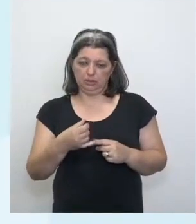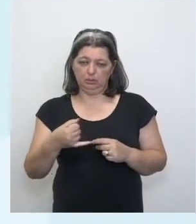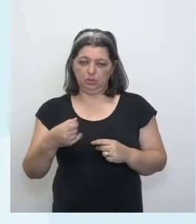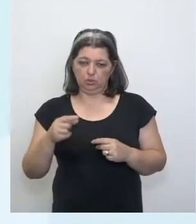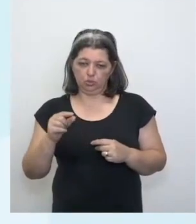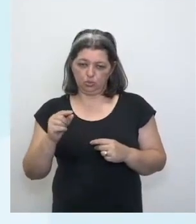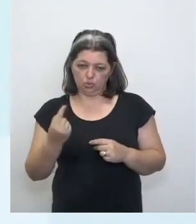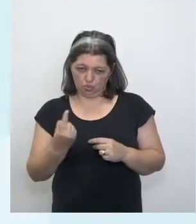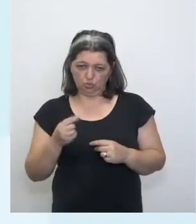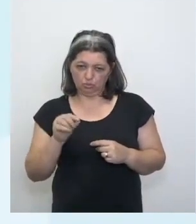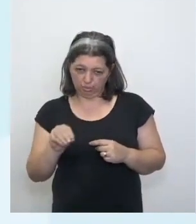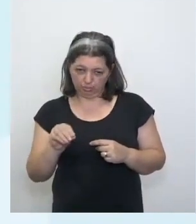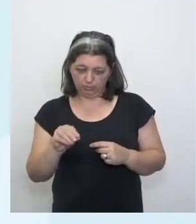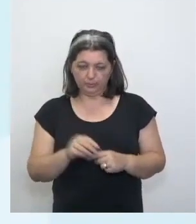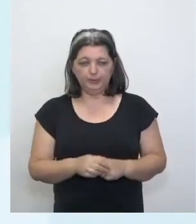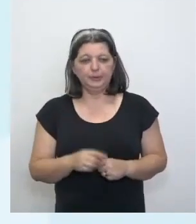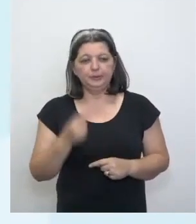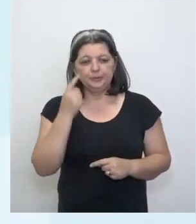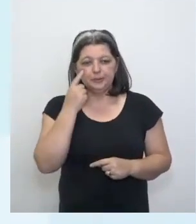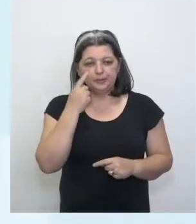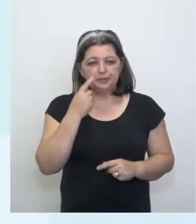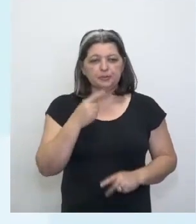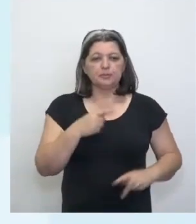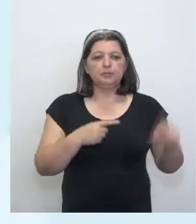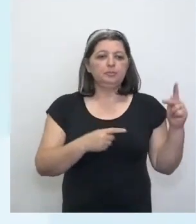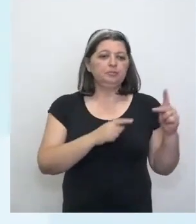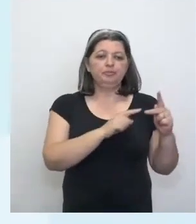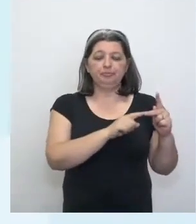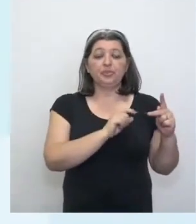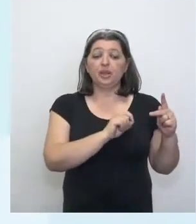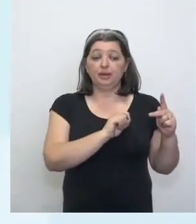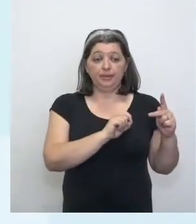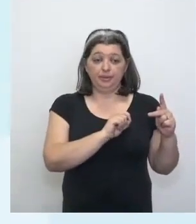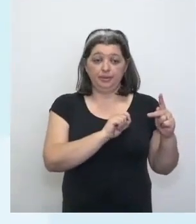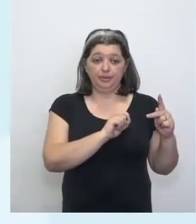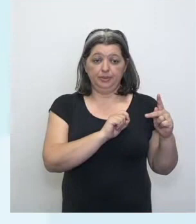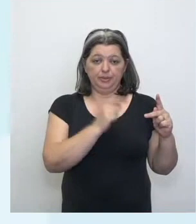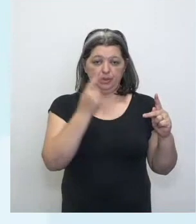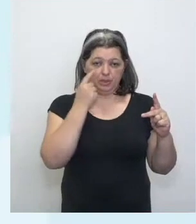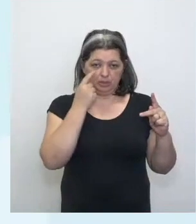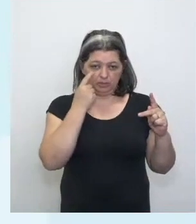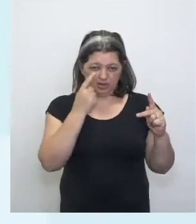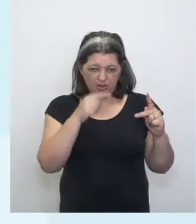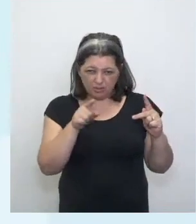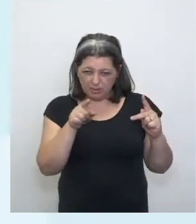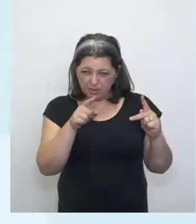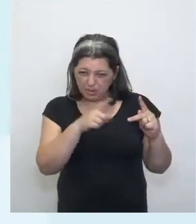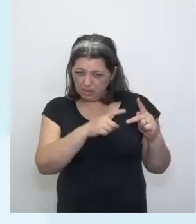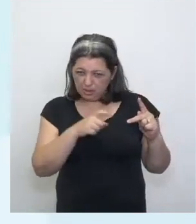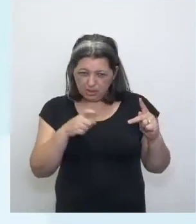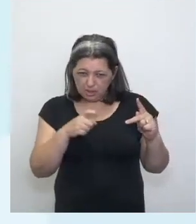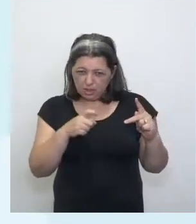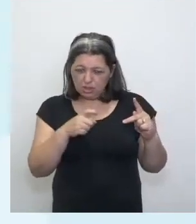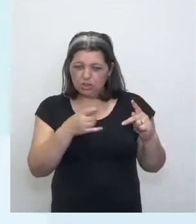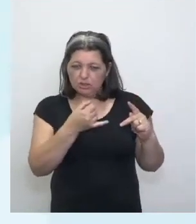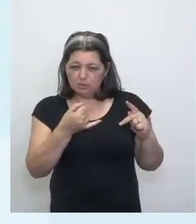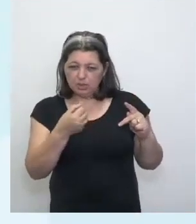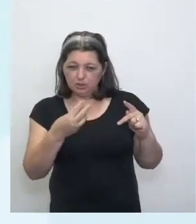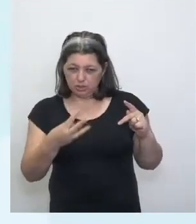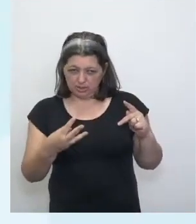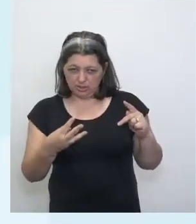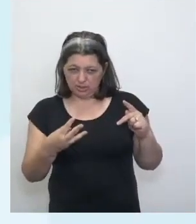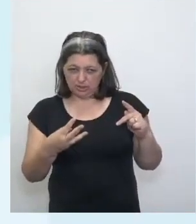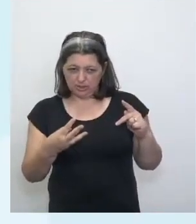anotei o menos 1. Nesse quadradinho aqui do k, o que eu vou anotar? Eu vou olhar para esse nosso x menos 3. X menos